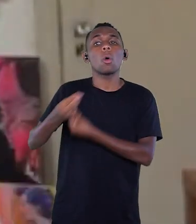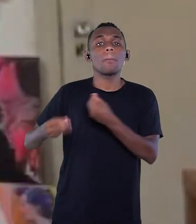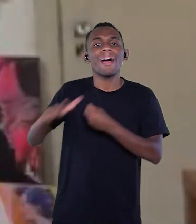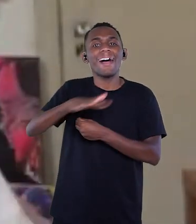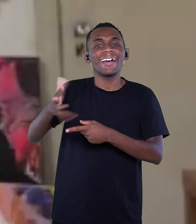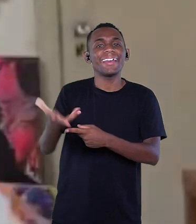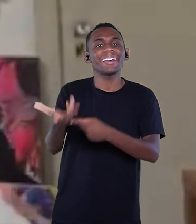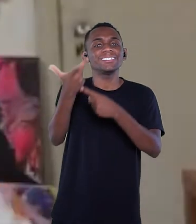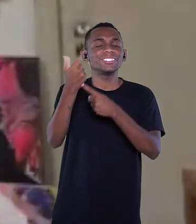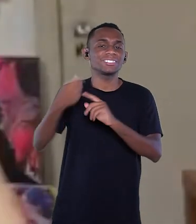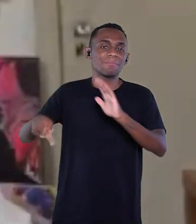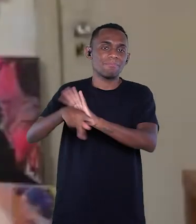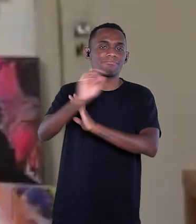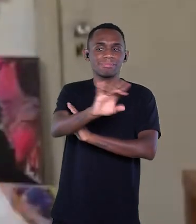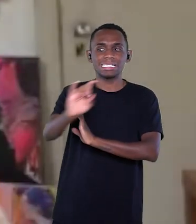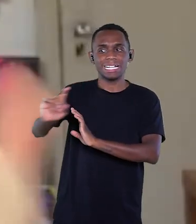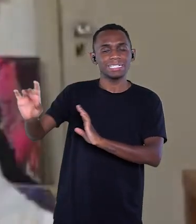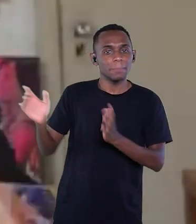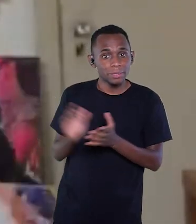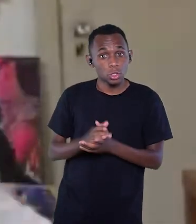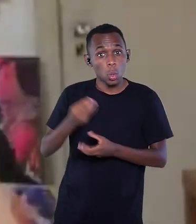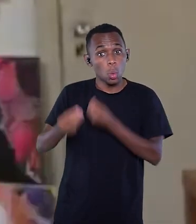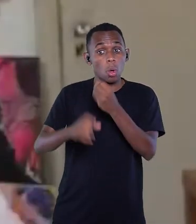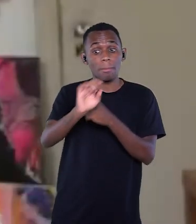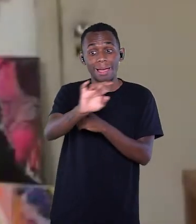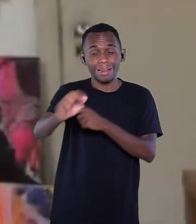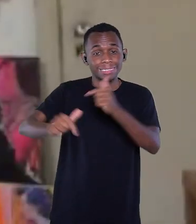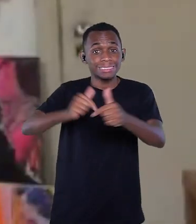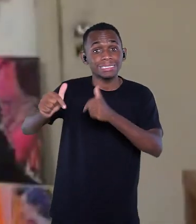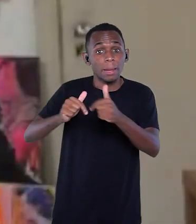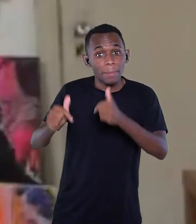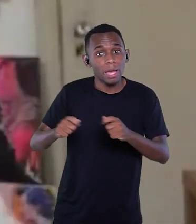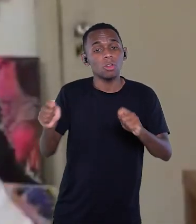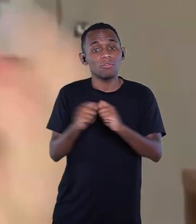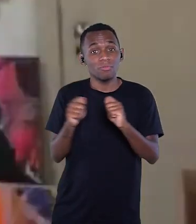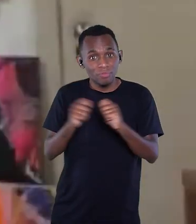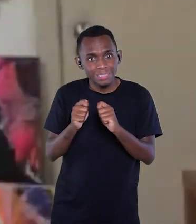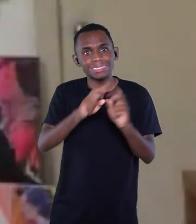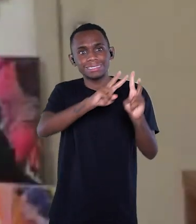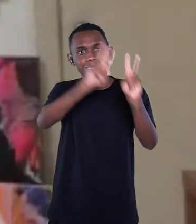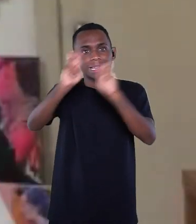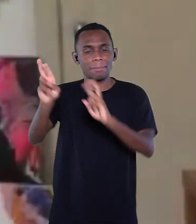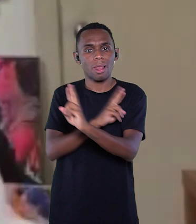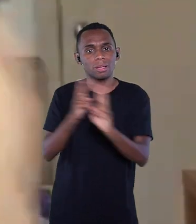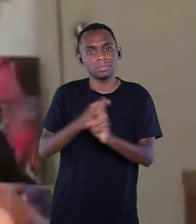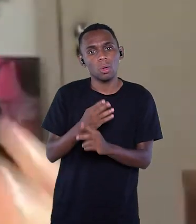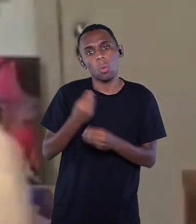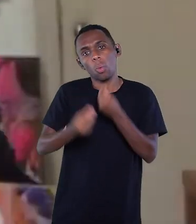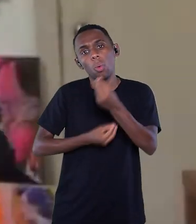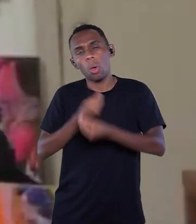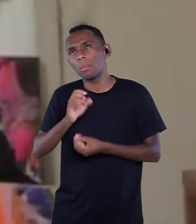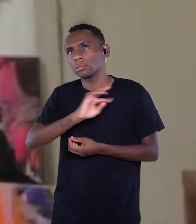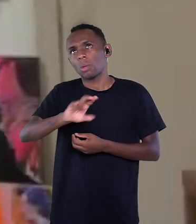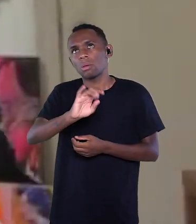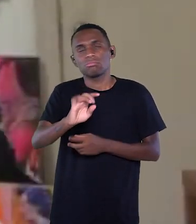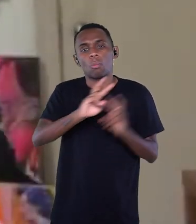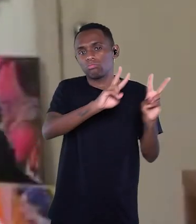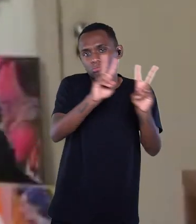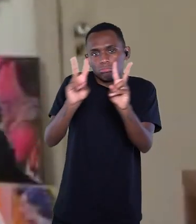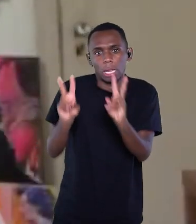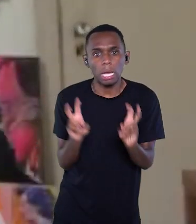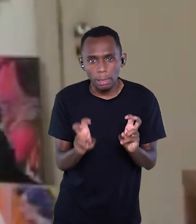artística, talvez, né? Como que ela fez o trabalho dela em torno dessa questão, assim, não é só um tema, não é